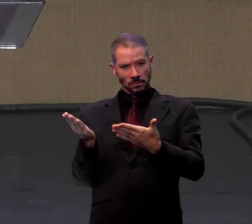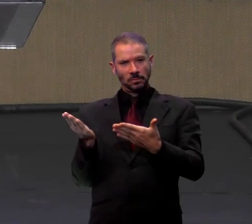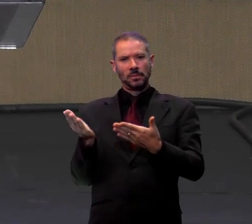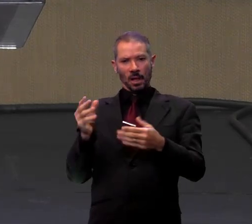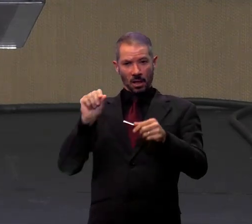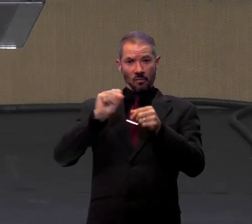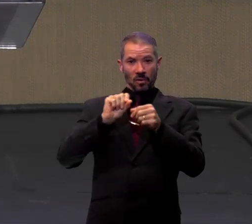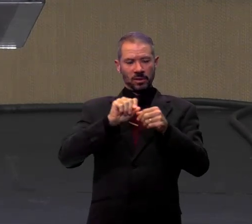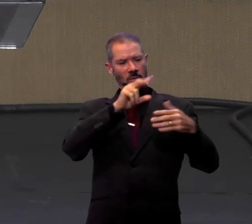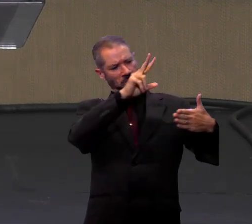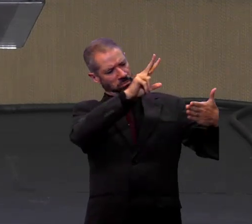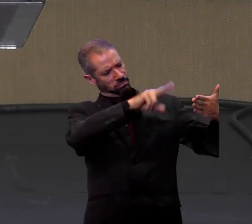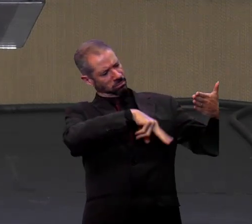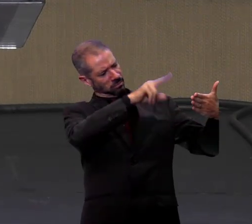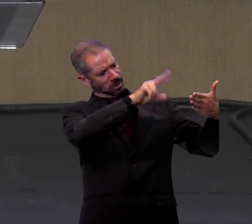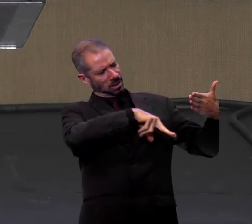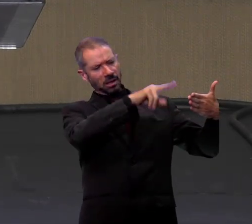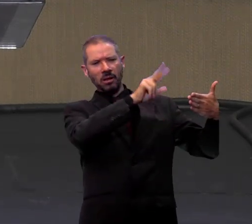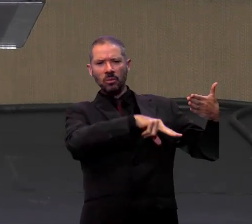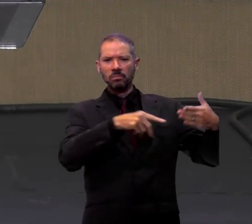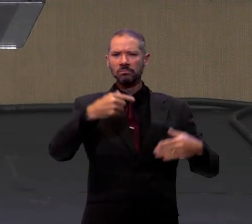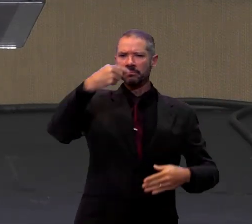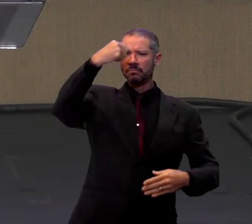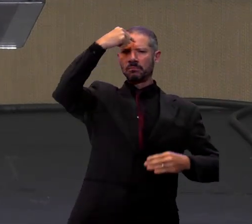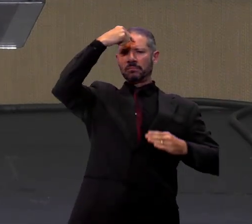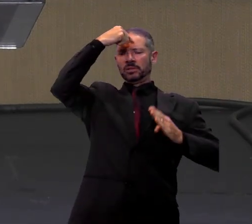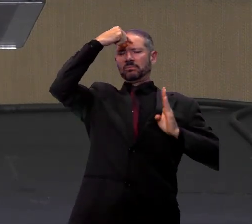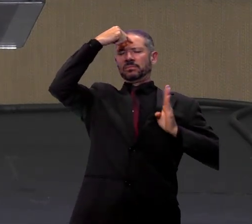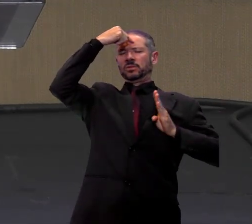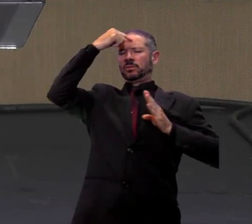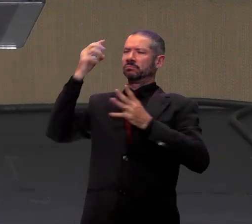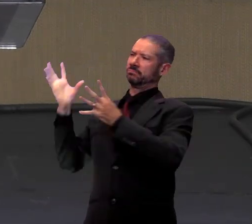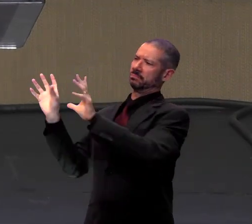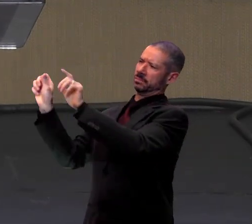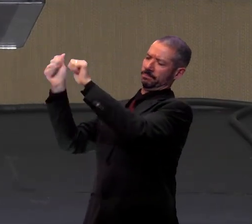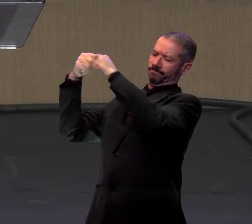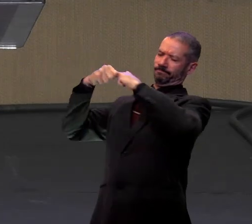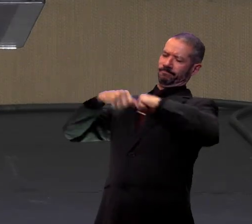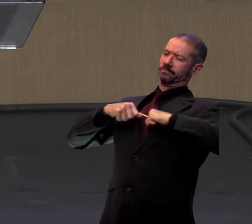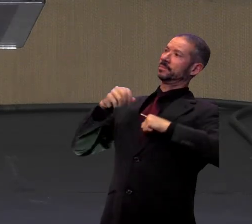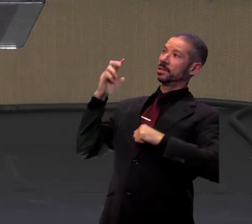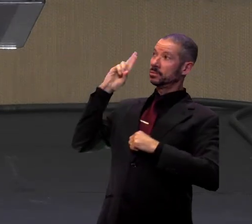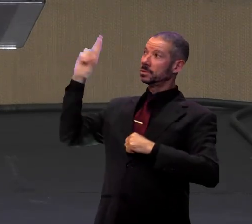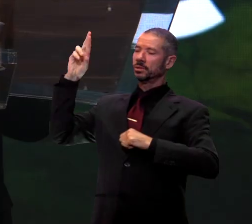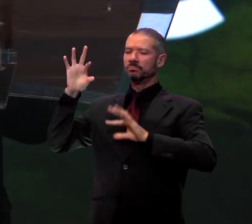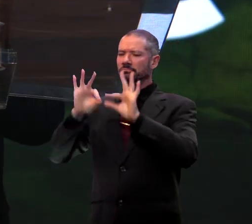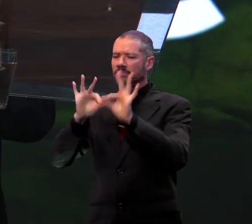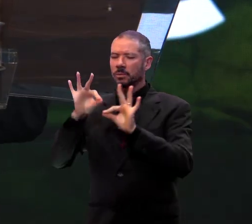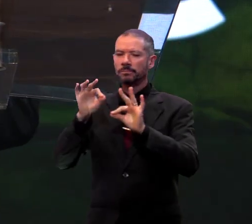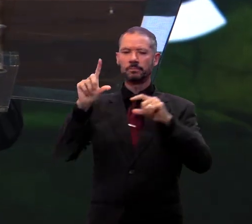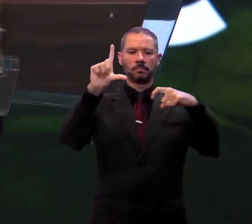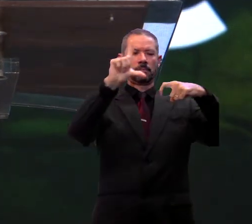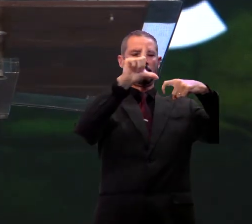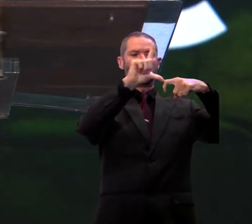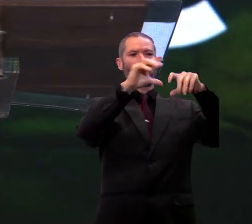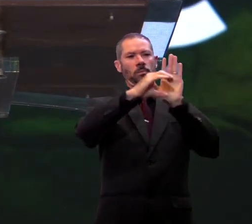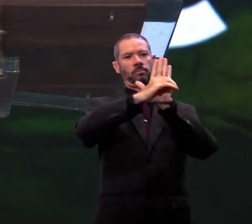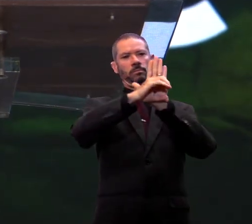fazer essa leitura comigo, abrindo a mente e o coração para receber o que o Senhor já preparou para nós. Lucas